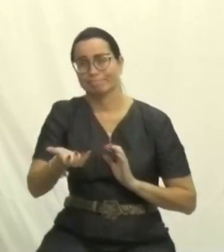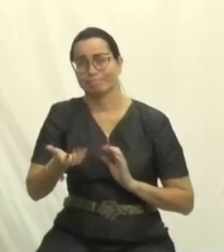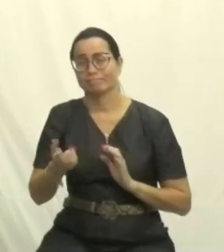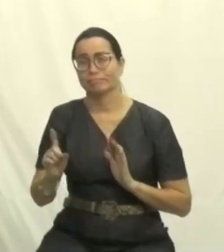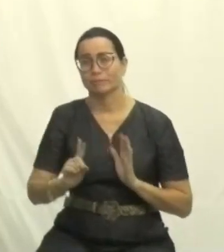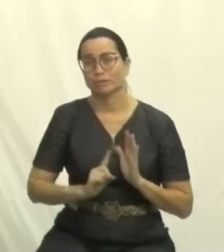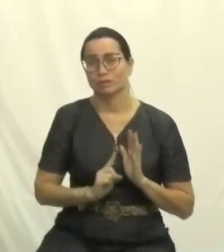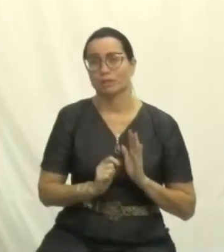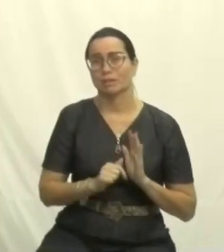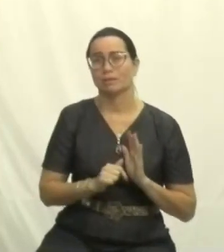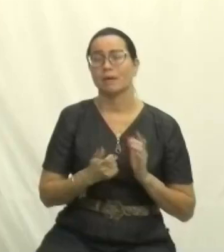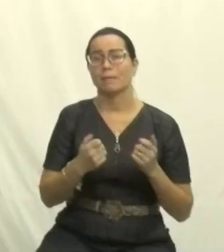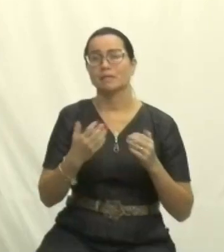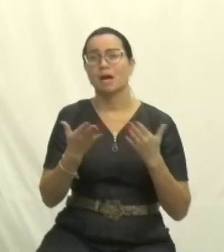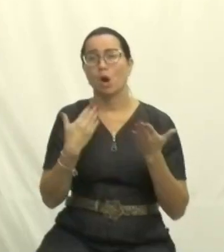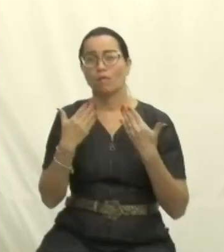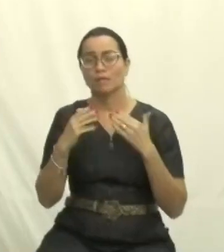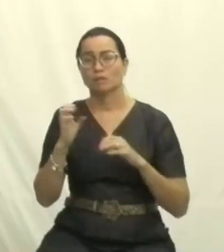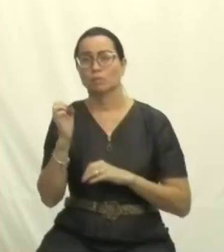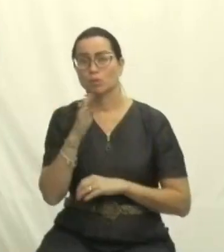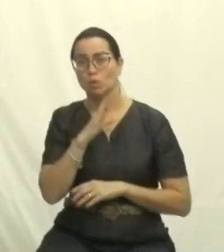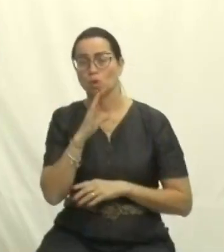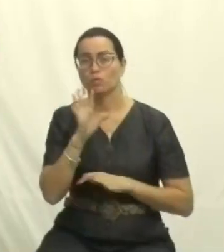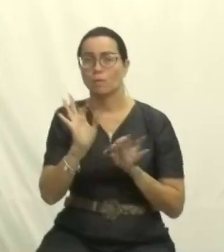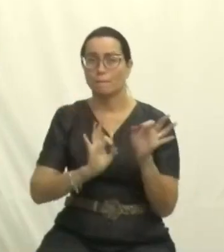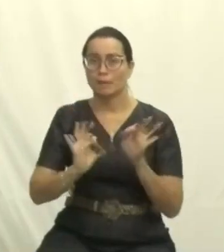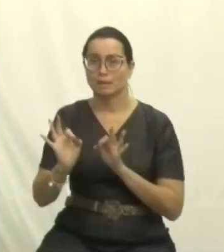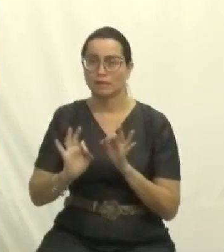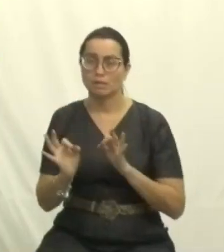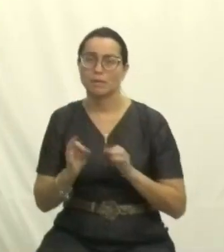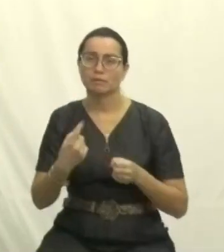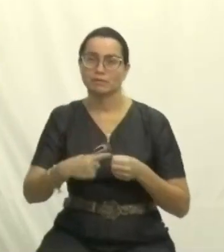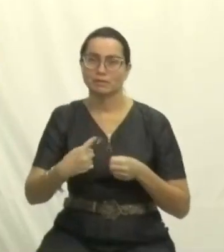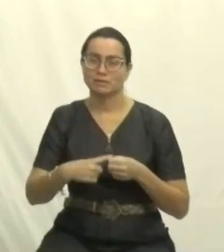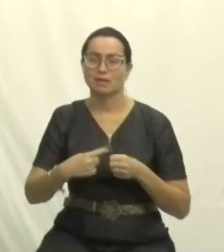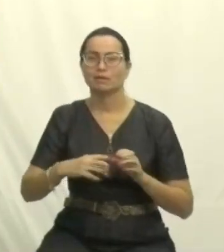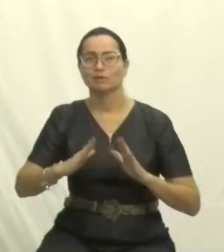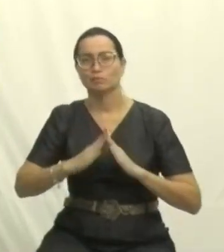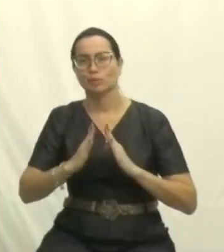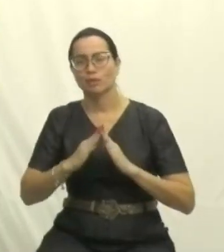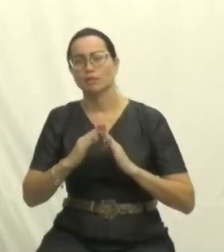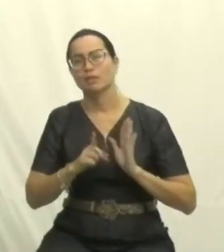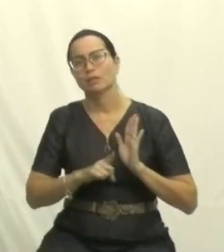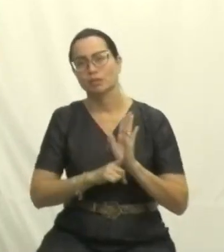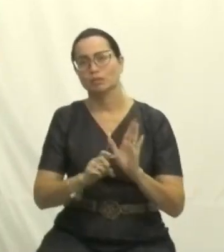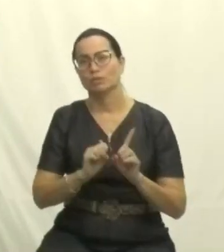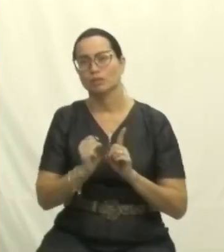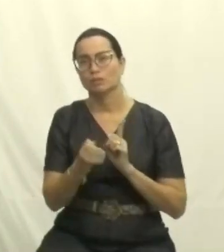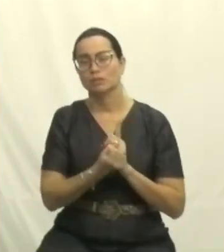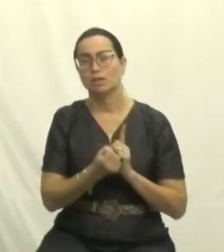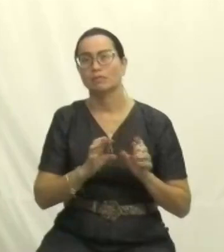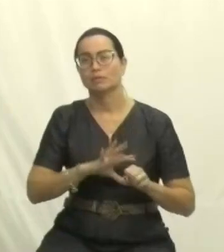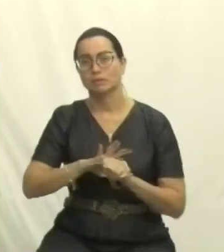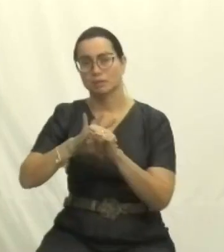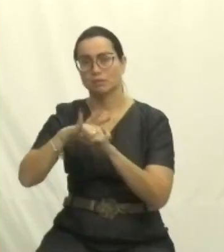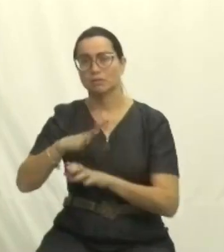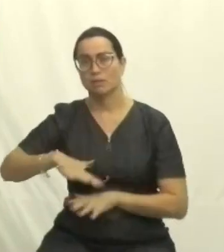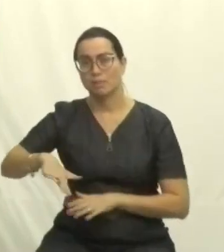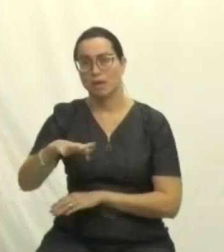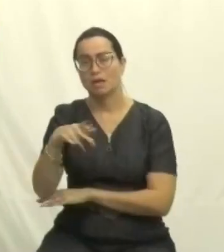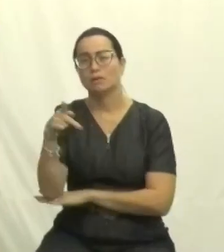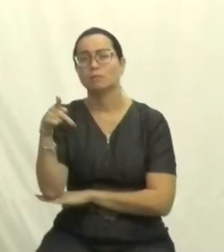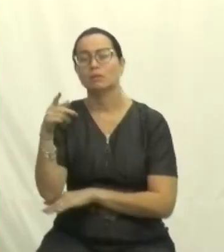falar sobre um novo planejamento urbano, habitacional, de assistência social e de segurança para a região do Grande